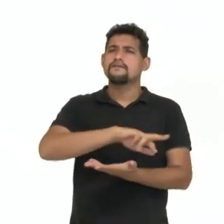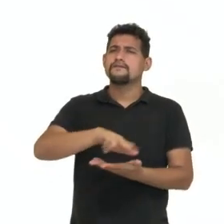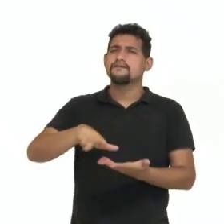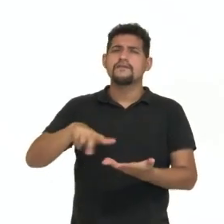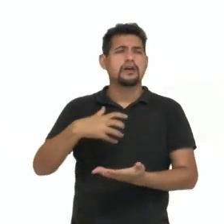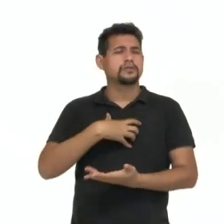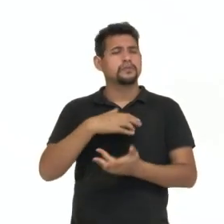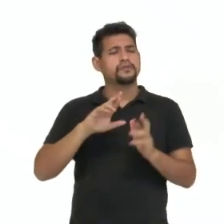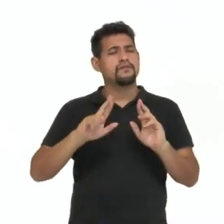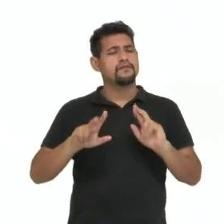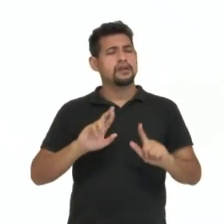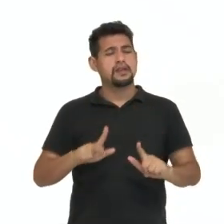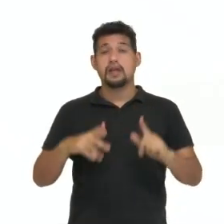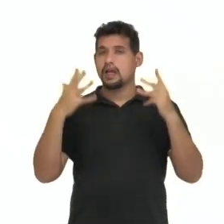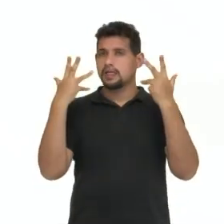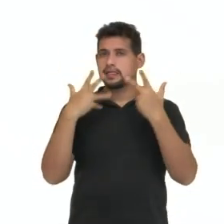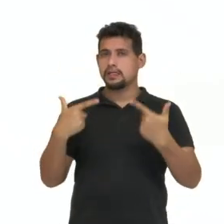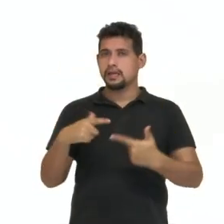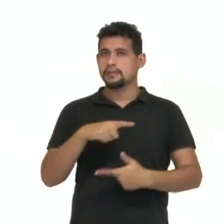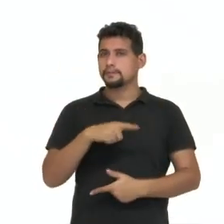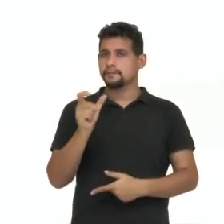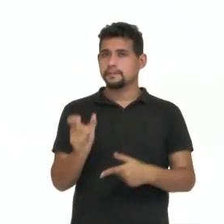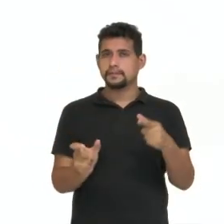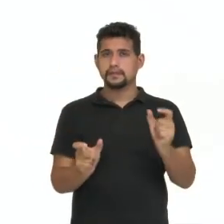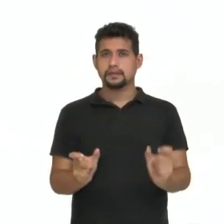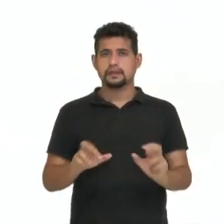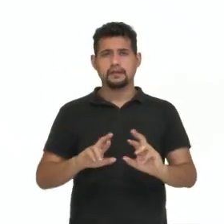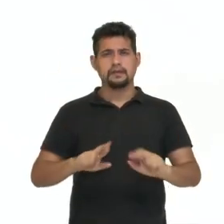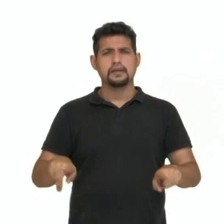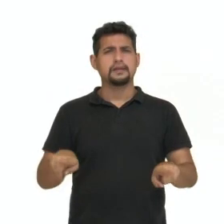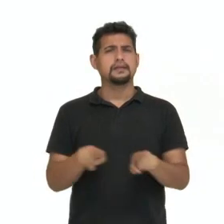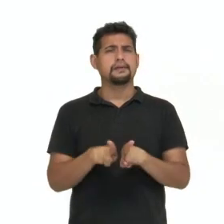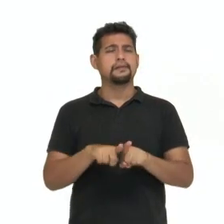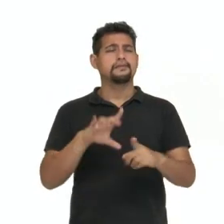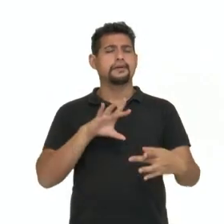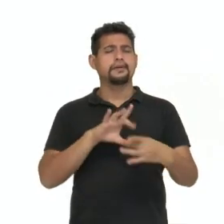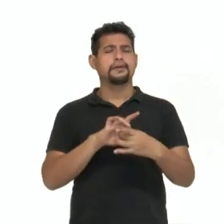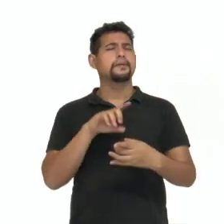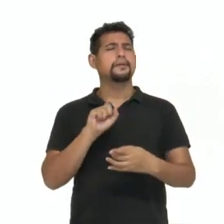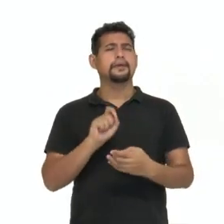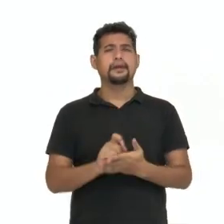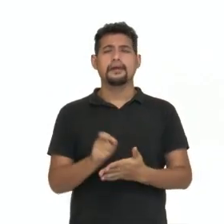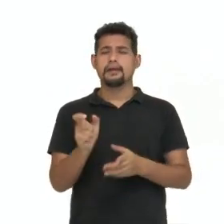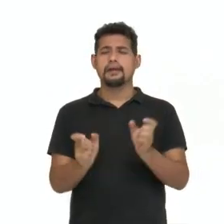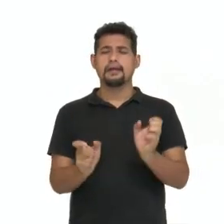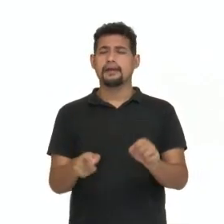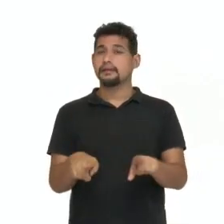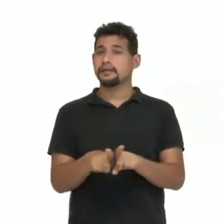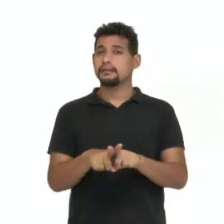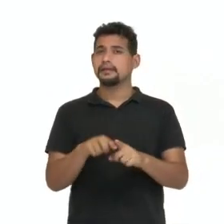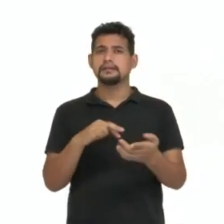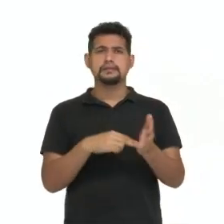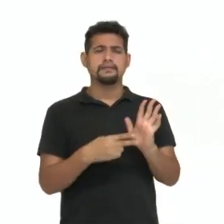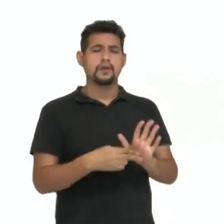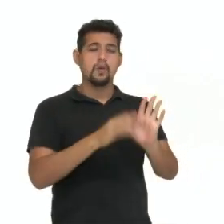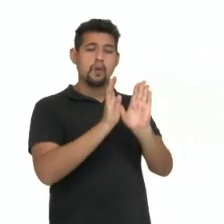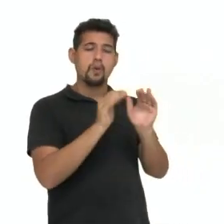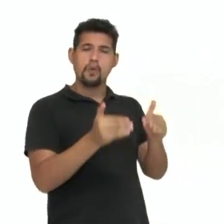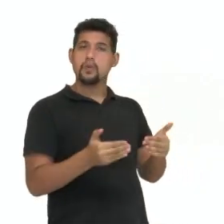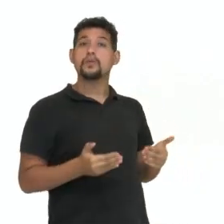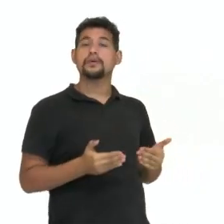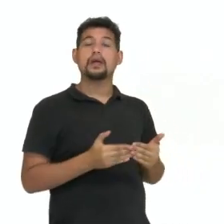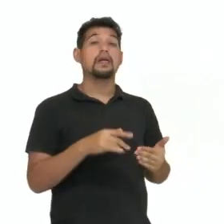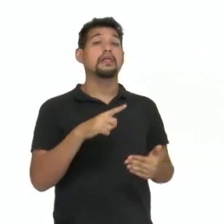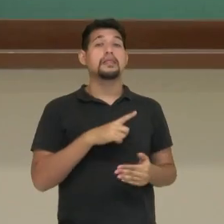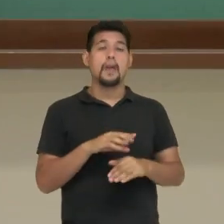tipos diferentes de animais com características diferentes. O que vai unir são aquelas poucas características ali que vão definir o grupo. Então, por exemplo, a